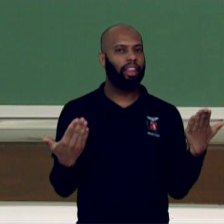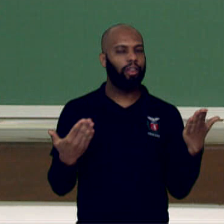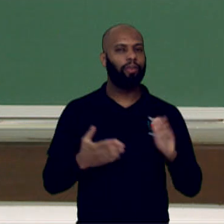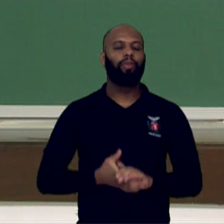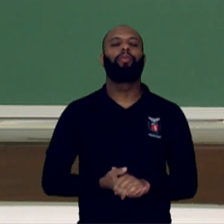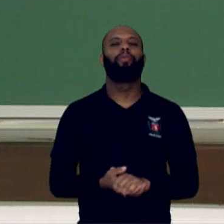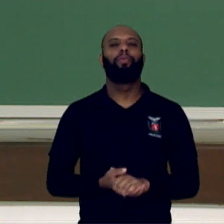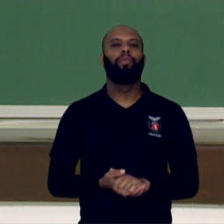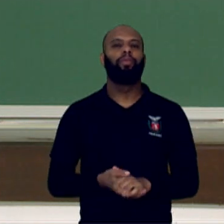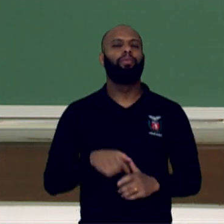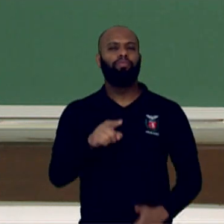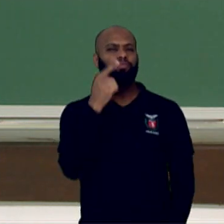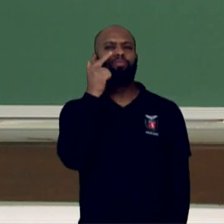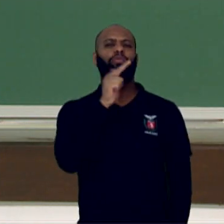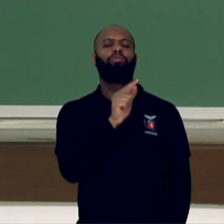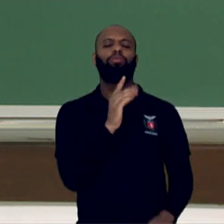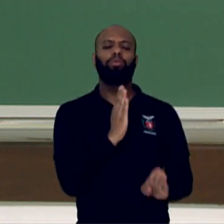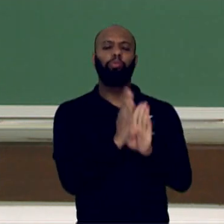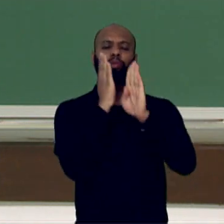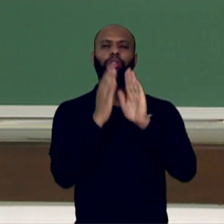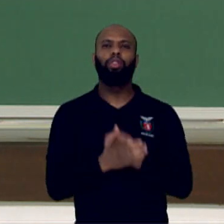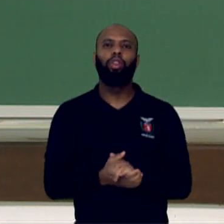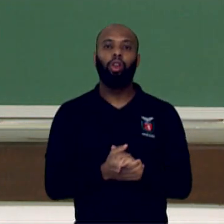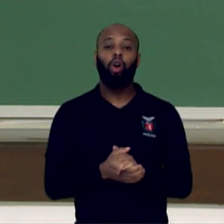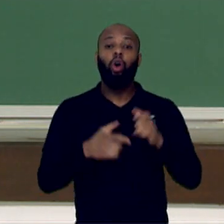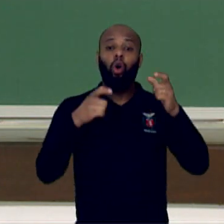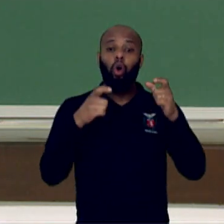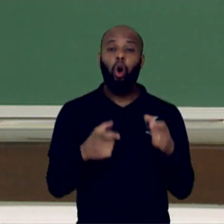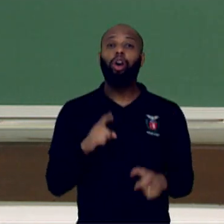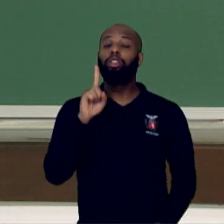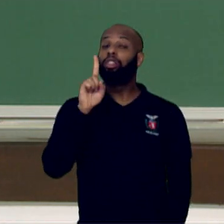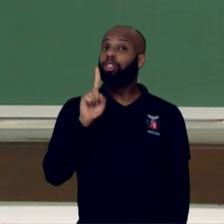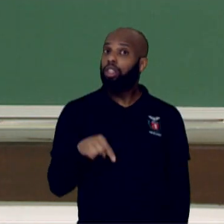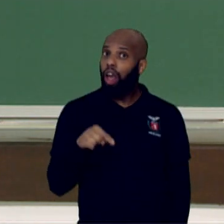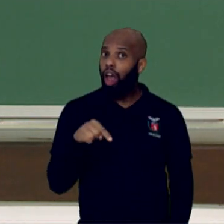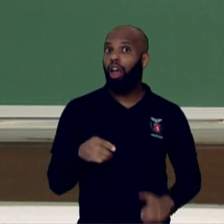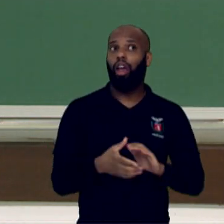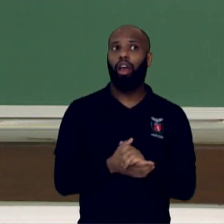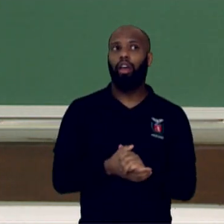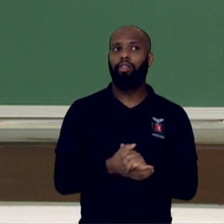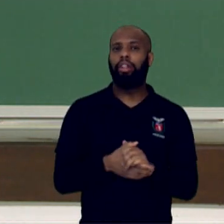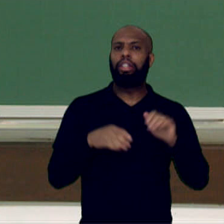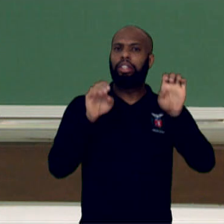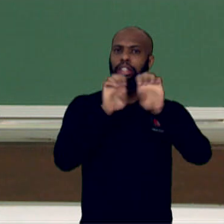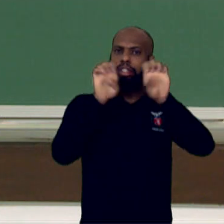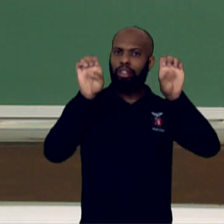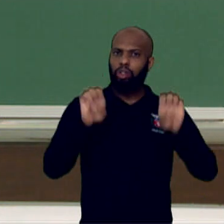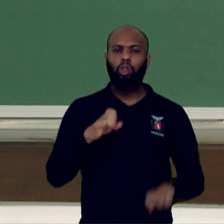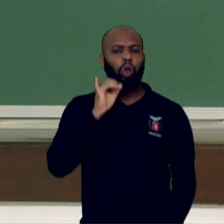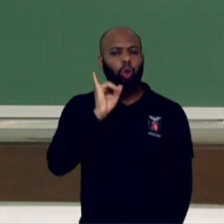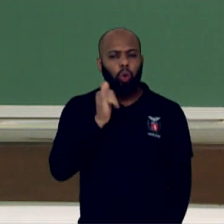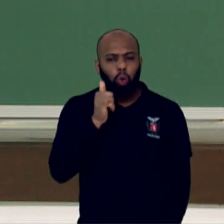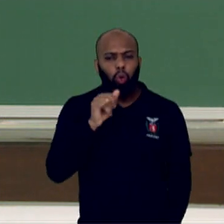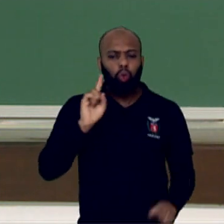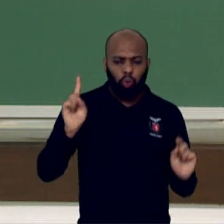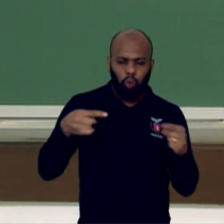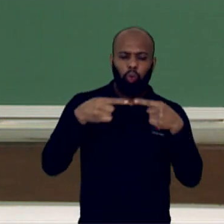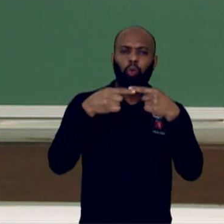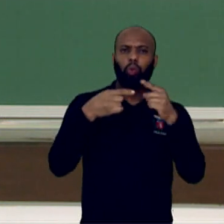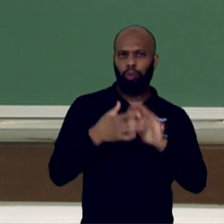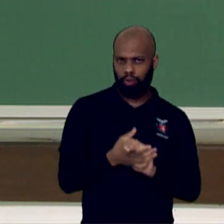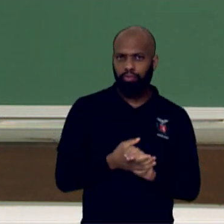aí, pessoal? Conseguiram identificar a que parte corresponde, a que parte da estrutura do conto corresponde a essa parte aqui que